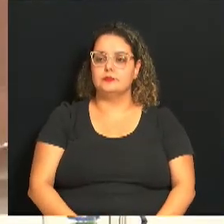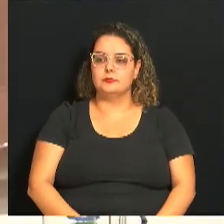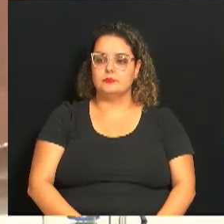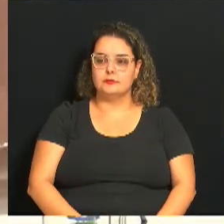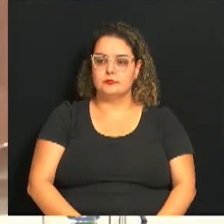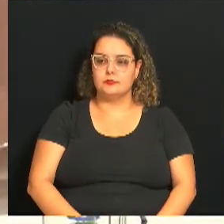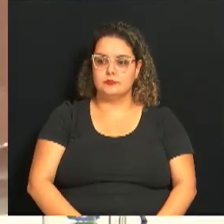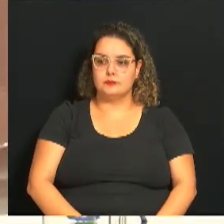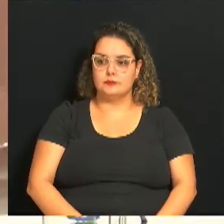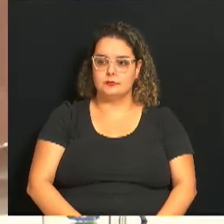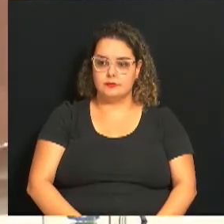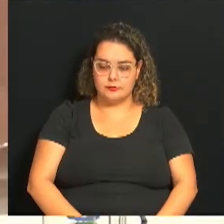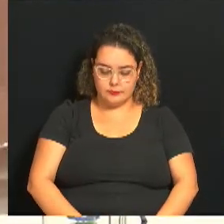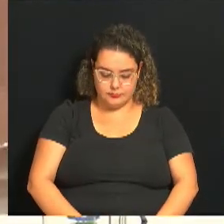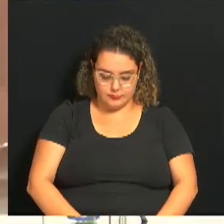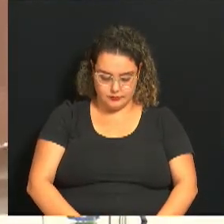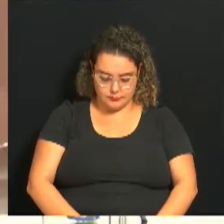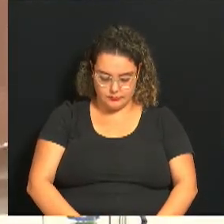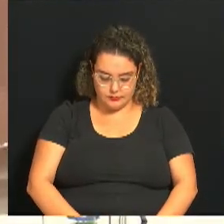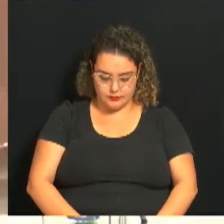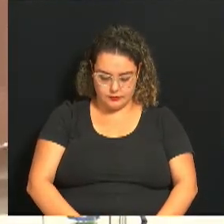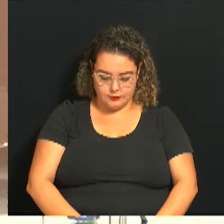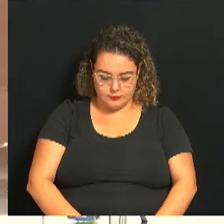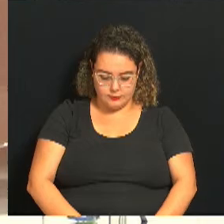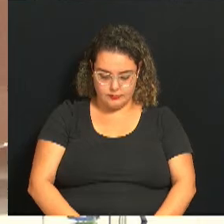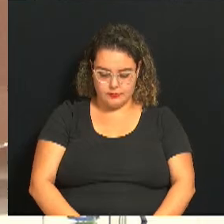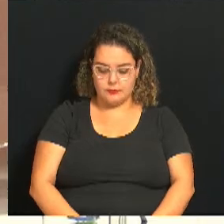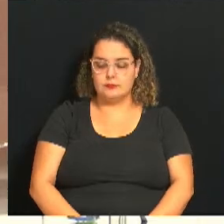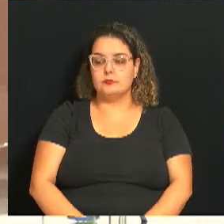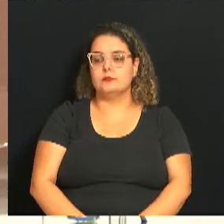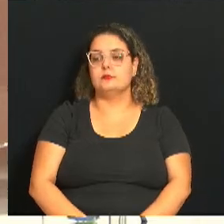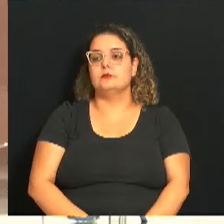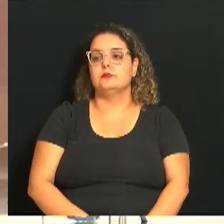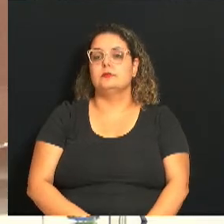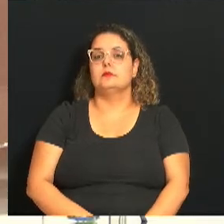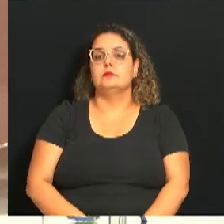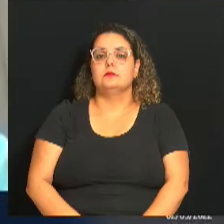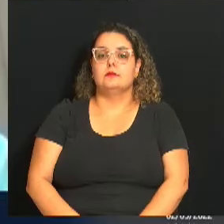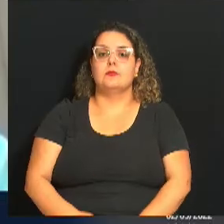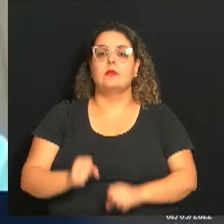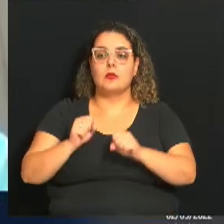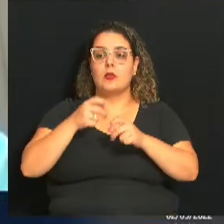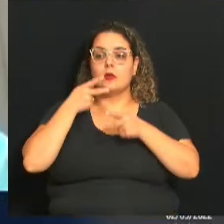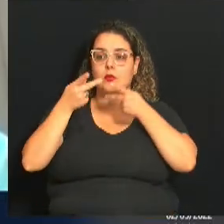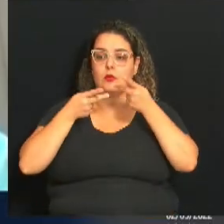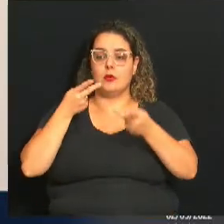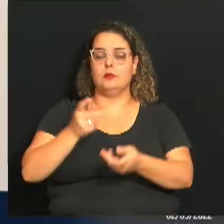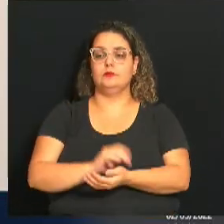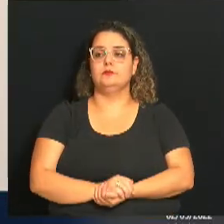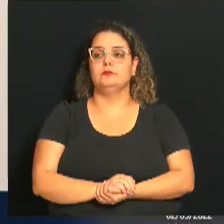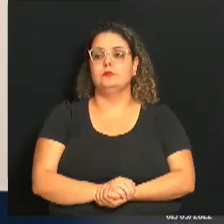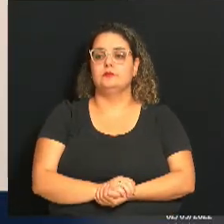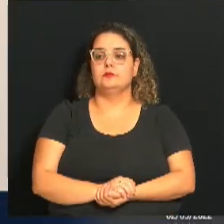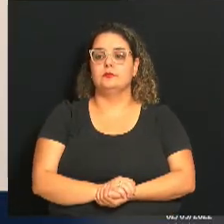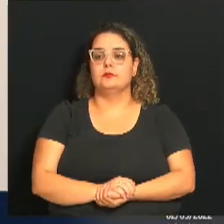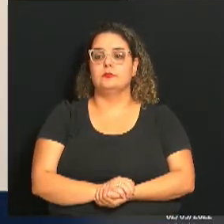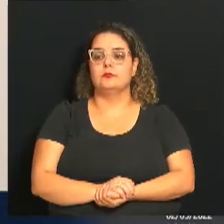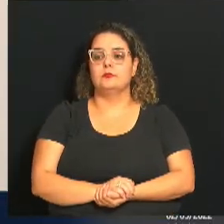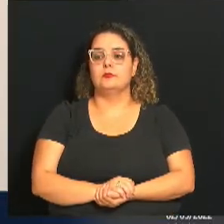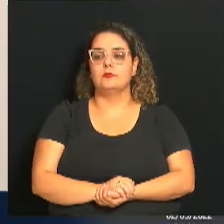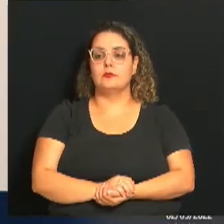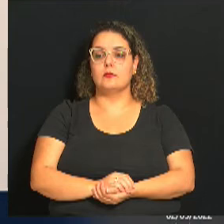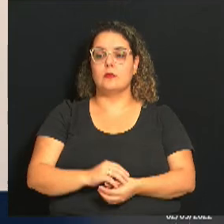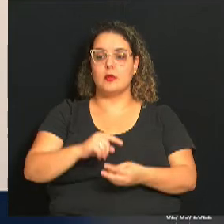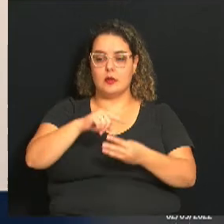Posso falar, presidente? Vereador Paulo Gaspar, a palavra é sua. Obrigado. Tem uns 4 ou 5 itens aqui